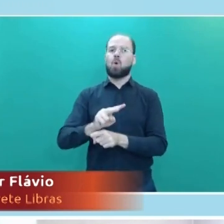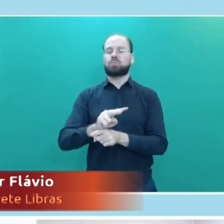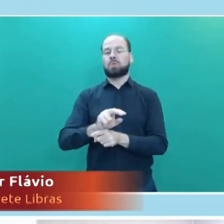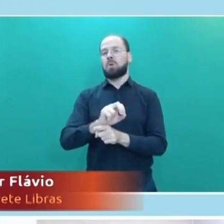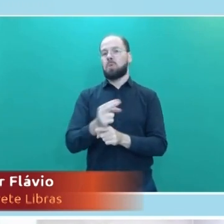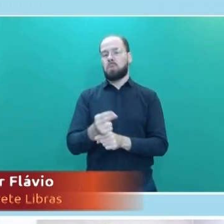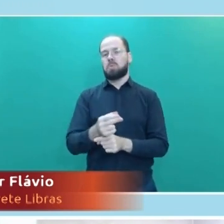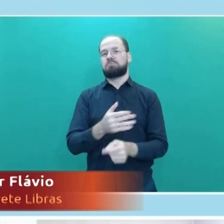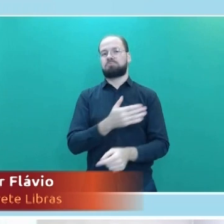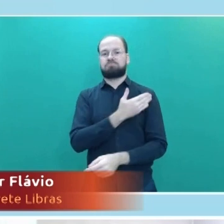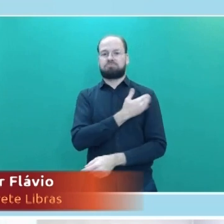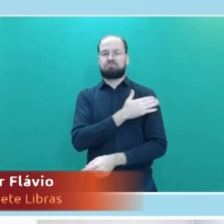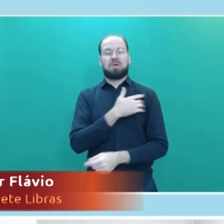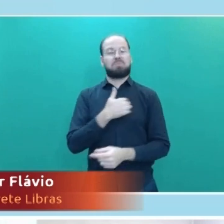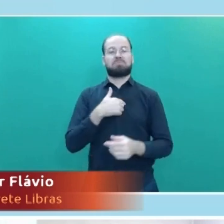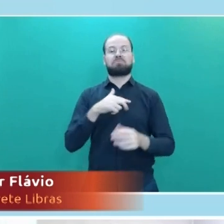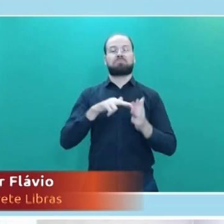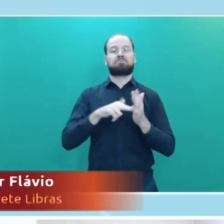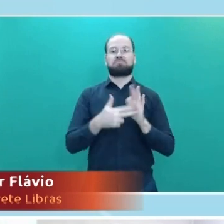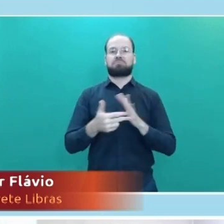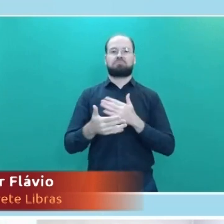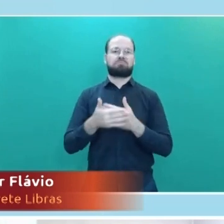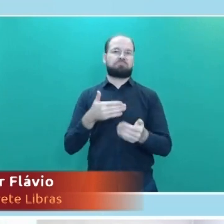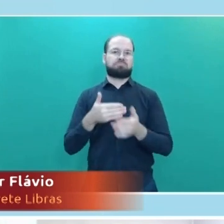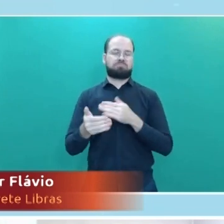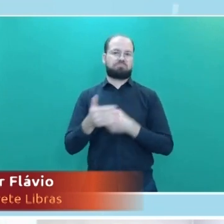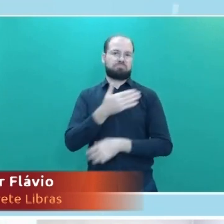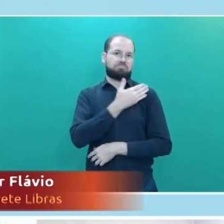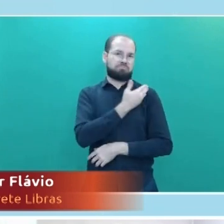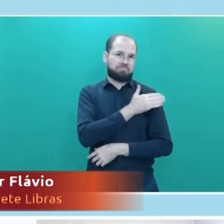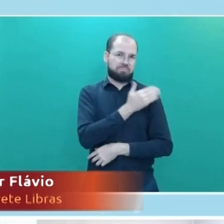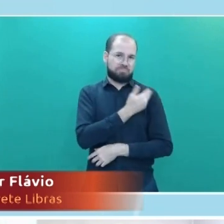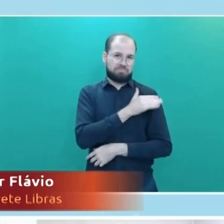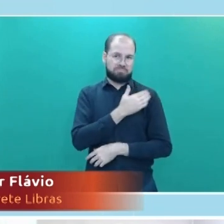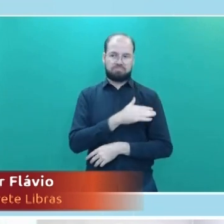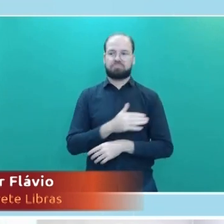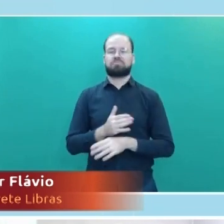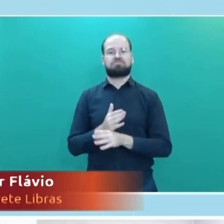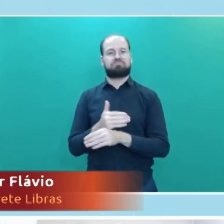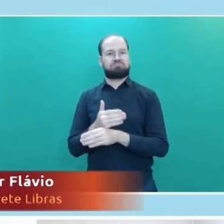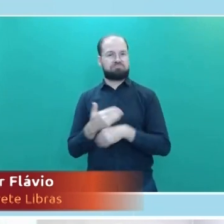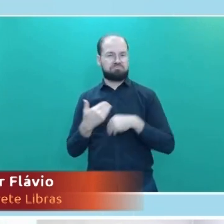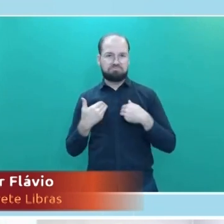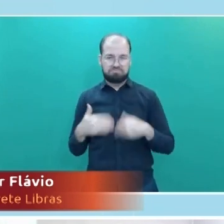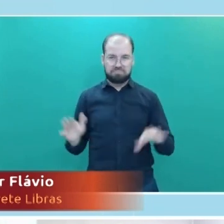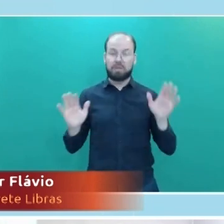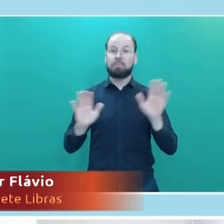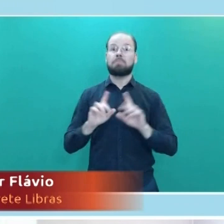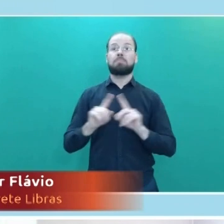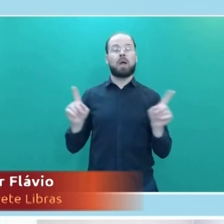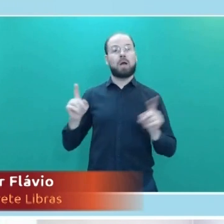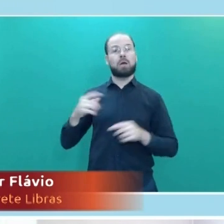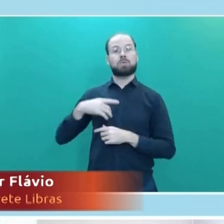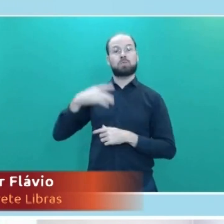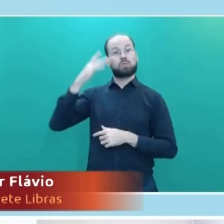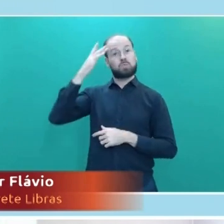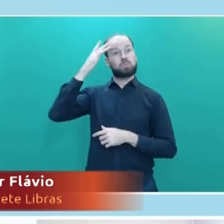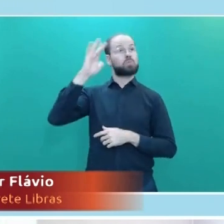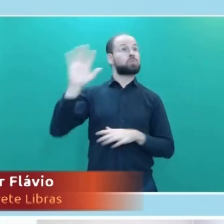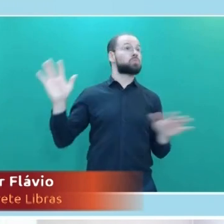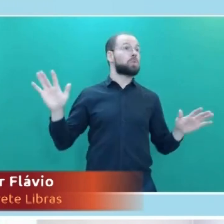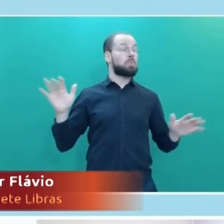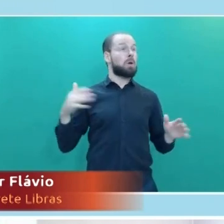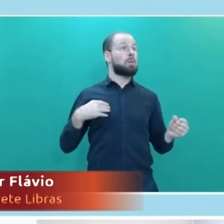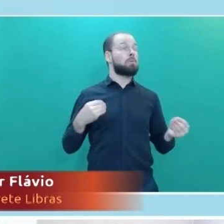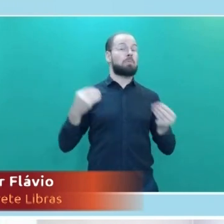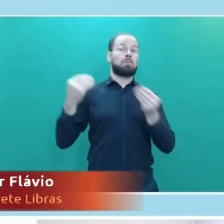eu não estou nem aí. E serve como desculpa depois de dizer, mas eu não sabia, eu entreguei para o cara, eu